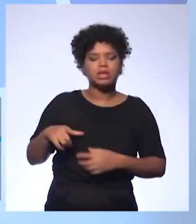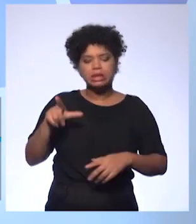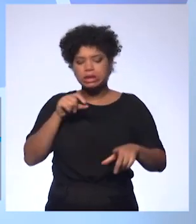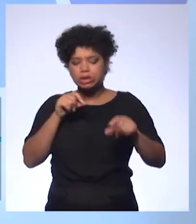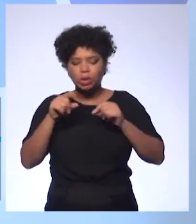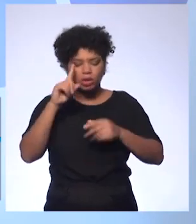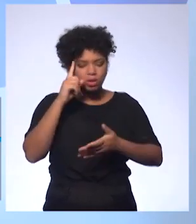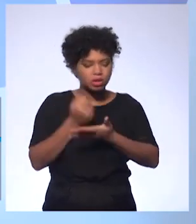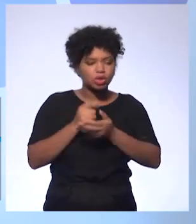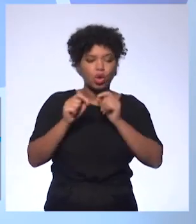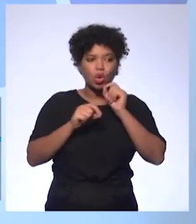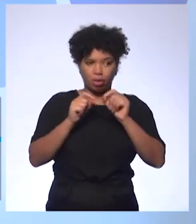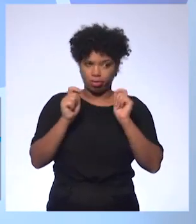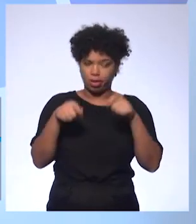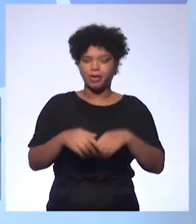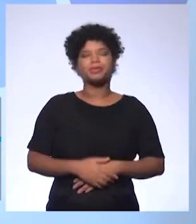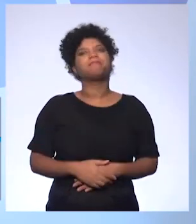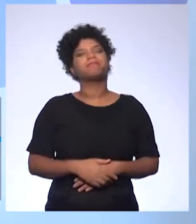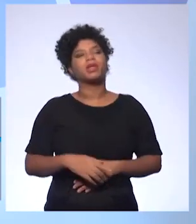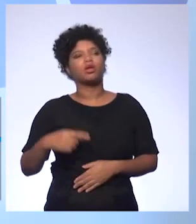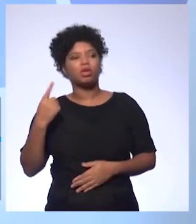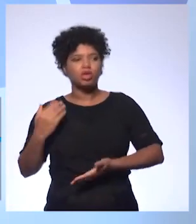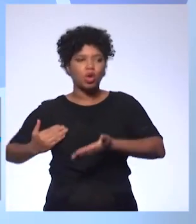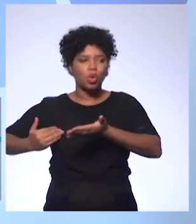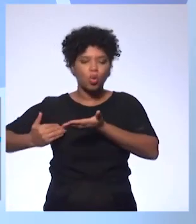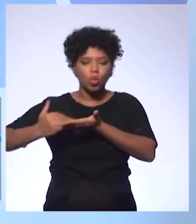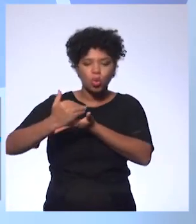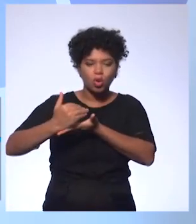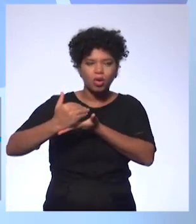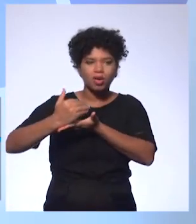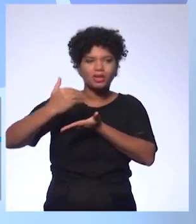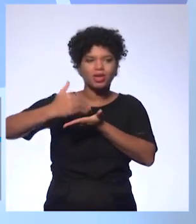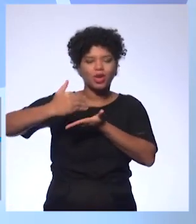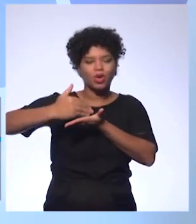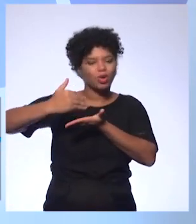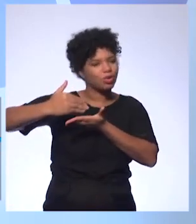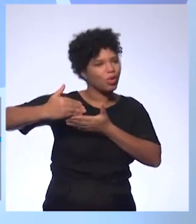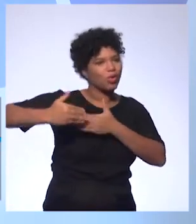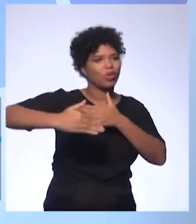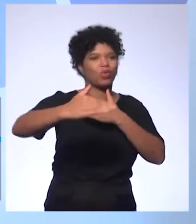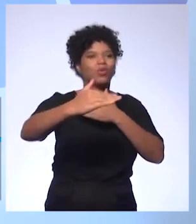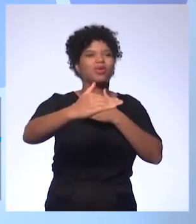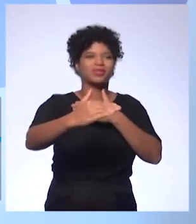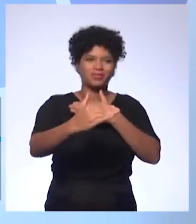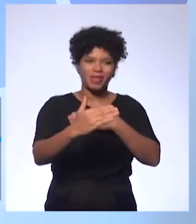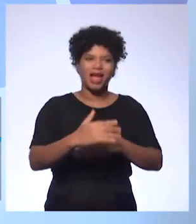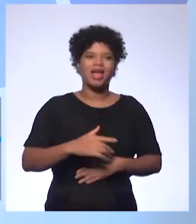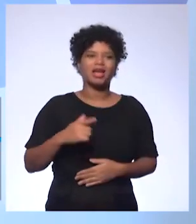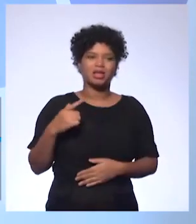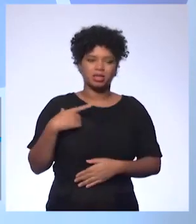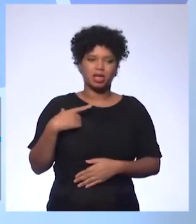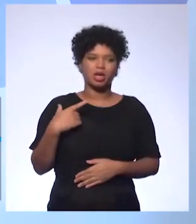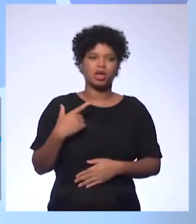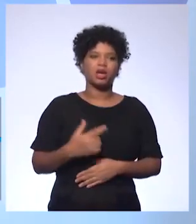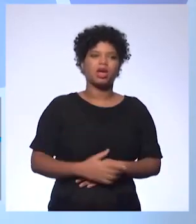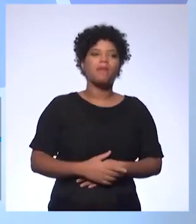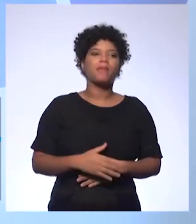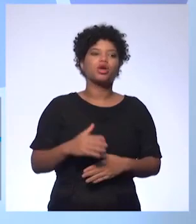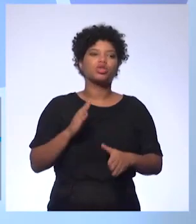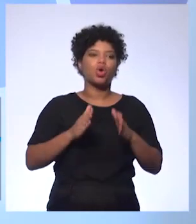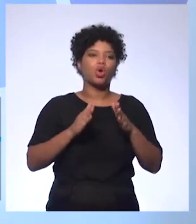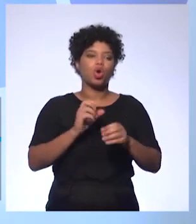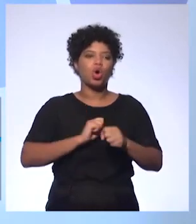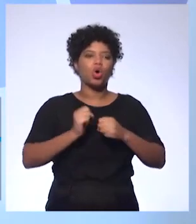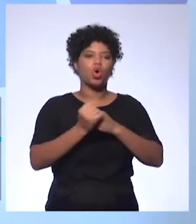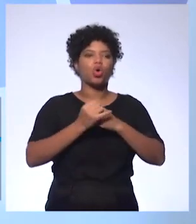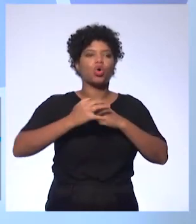Mariluce, no começo um trajeto e no meio do caminho mares bravios, como, né, faz uma relação aqui com a Covid-19 aí,